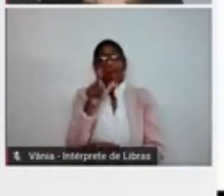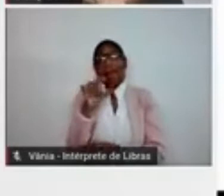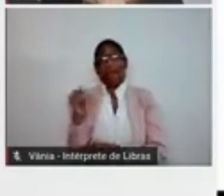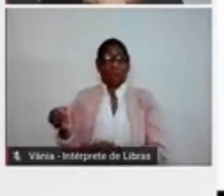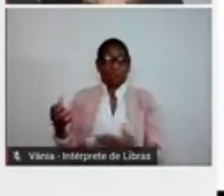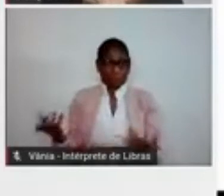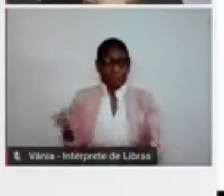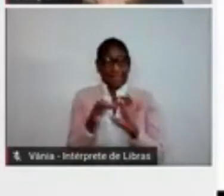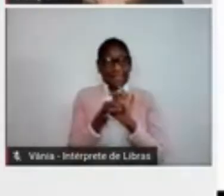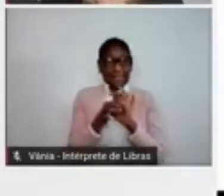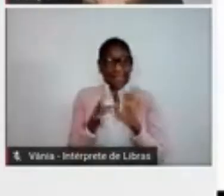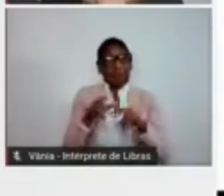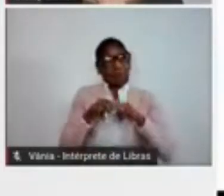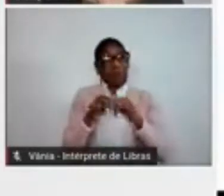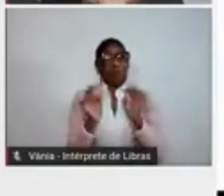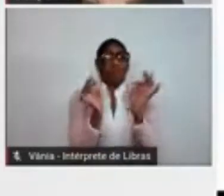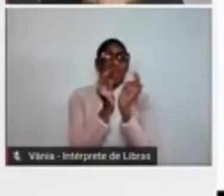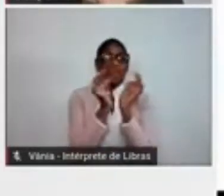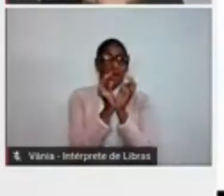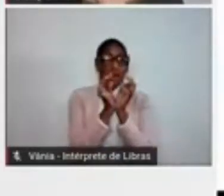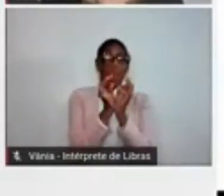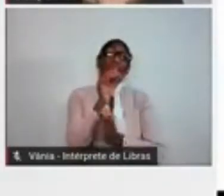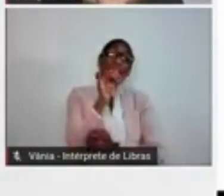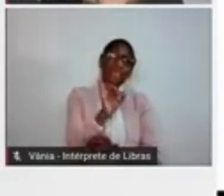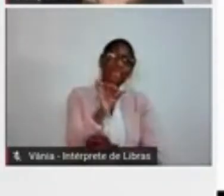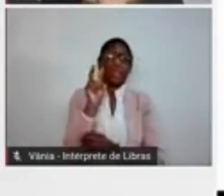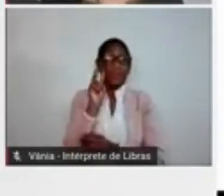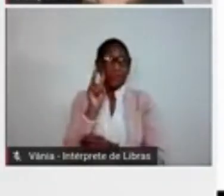né, a região de Taquara, mesmo que tenha observado alguns